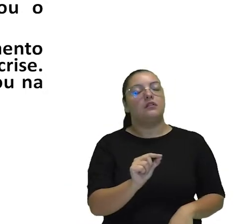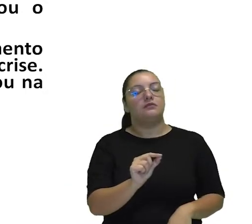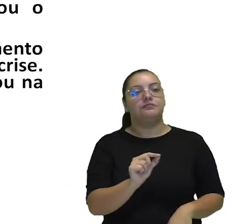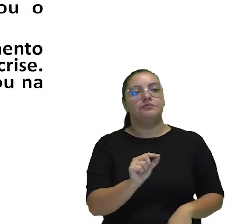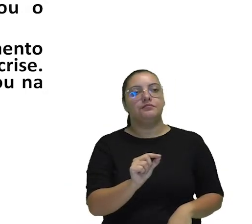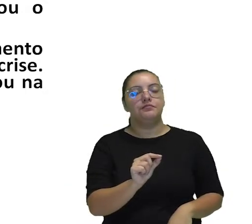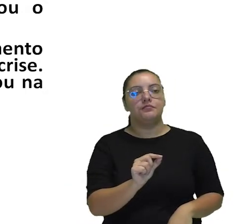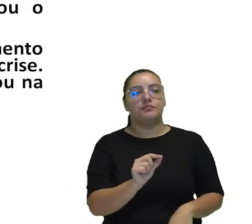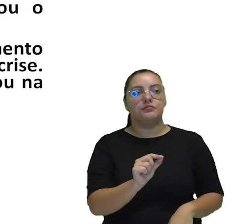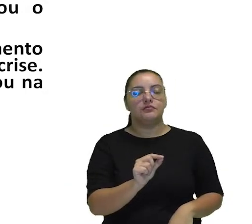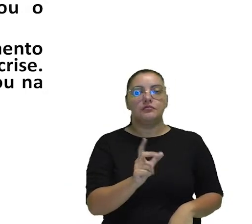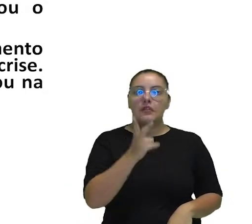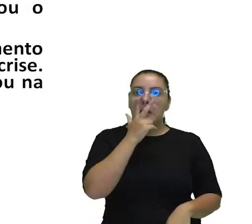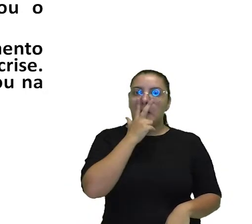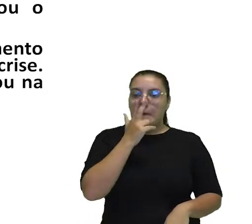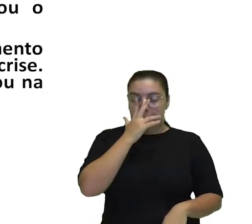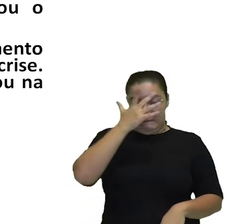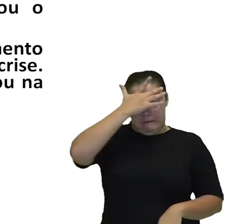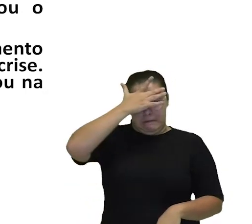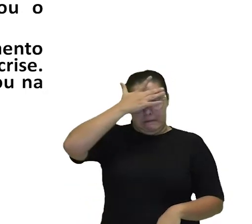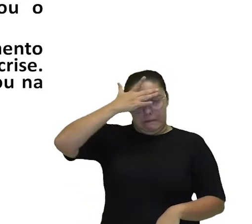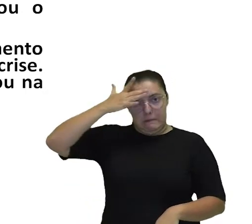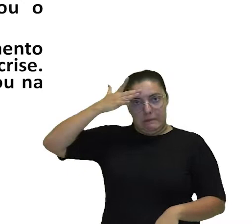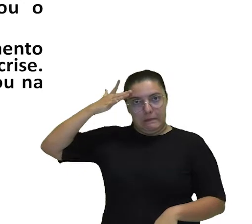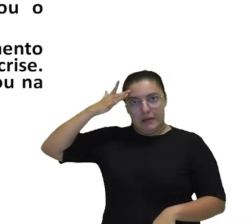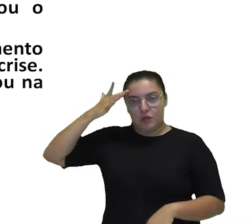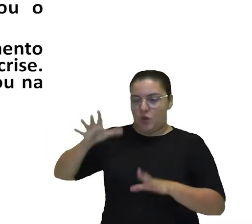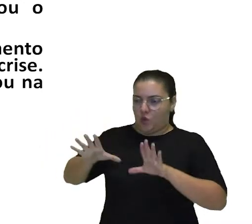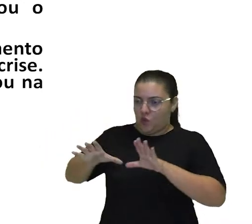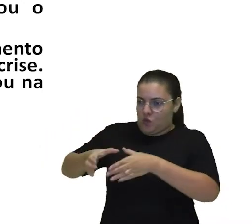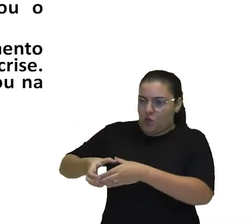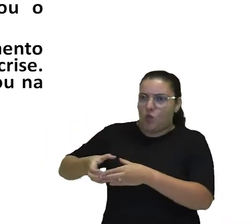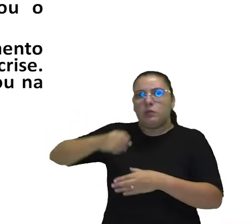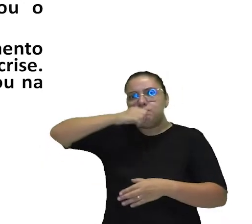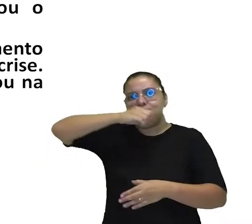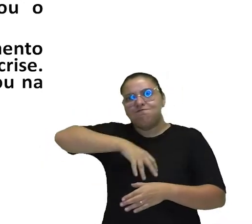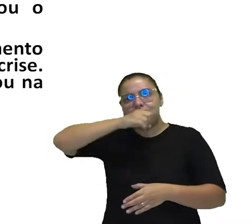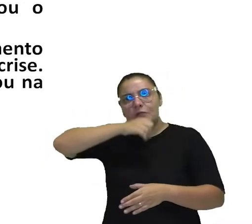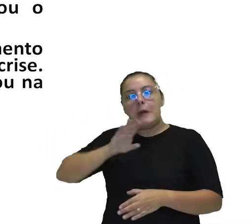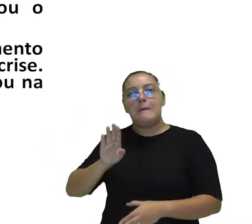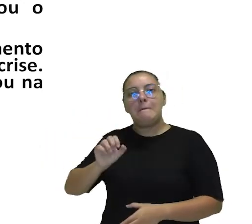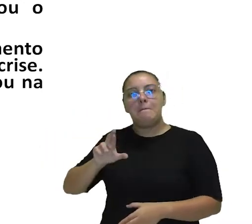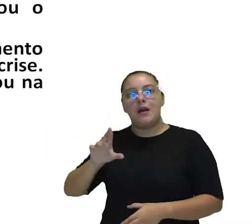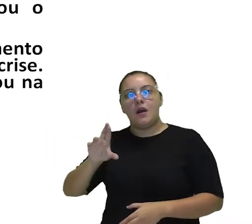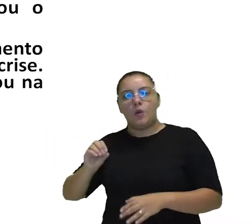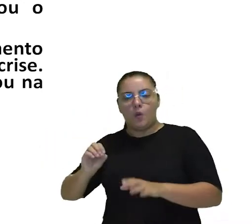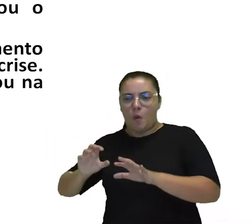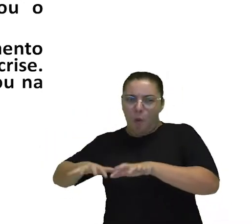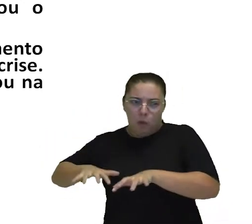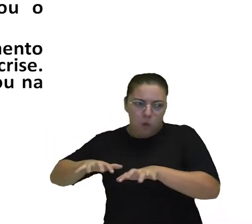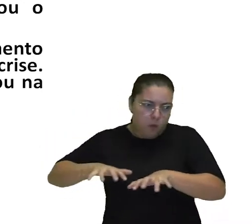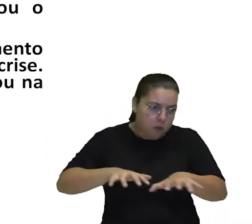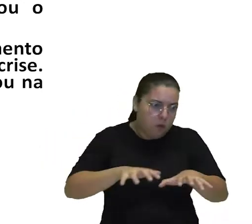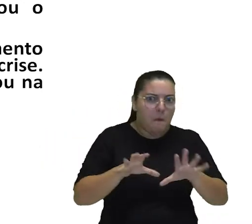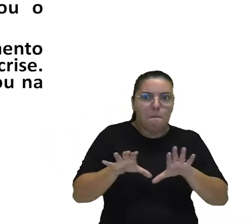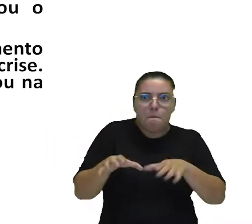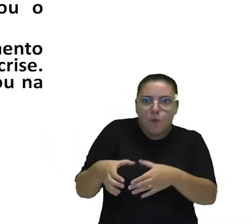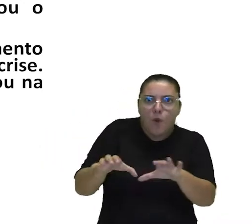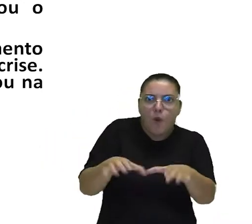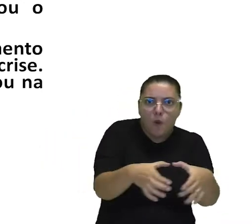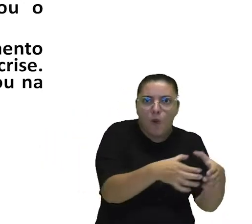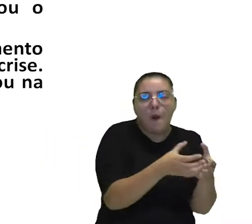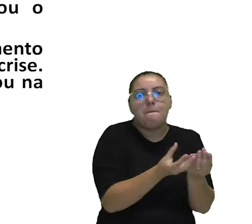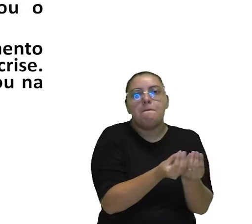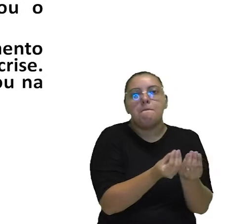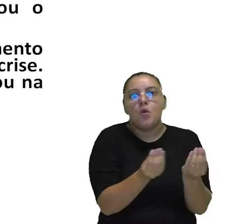da invasão dos bárbaros no Império Romano. Eram muitos bárbaros, muitas tribos. A